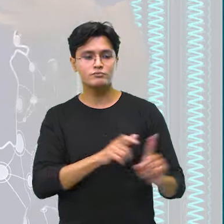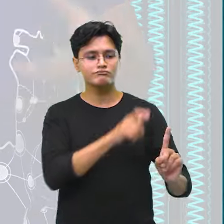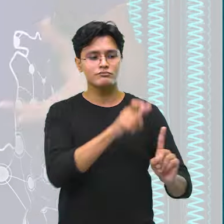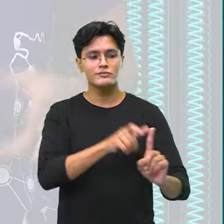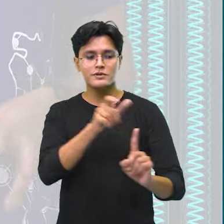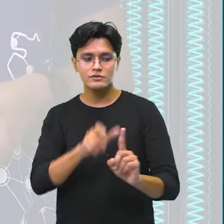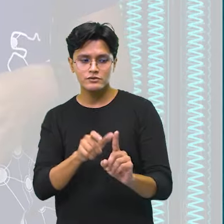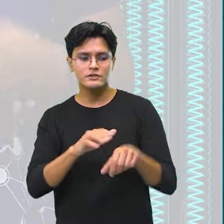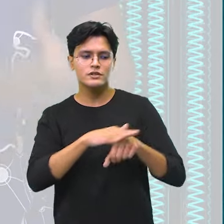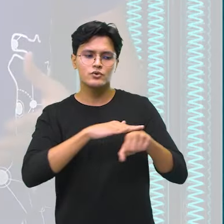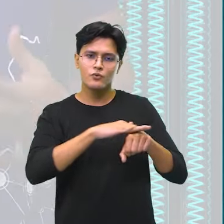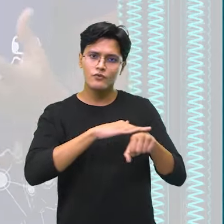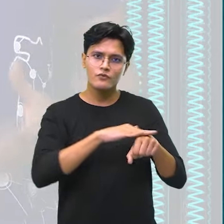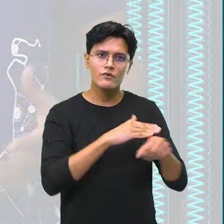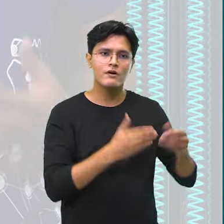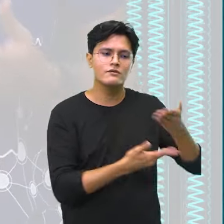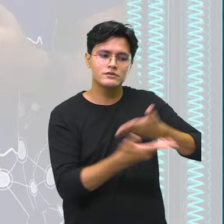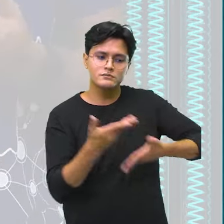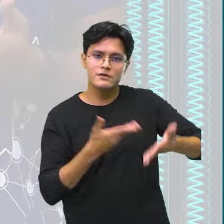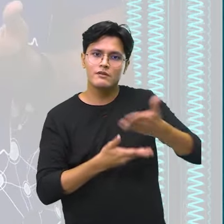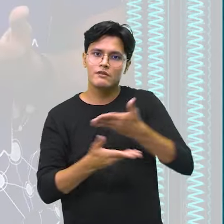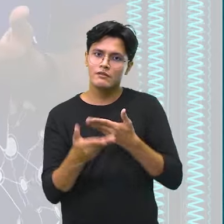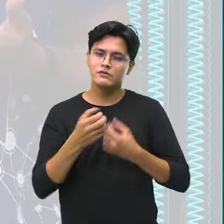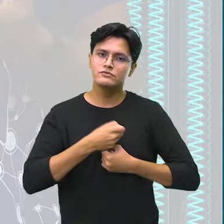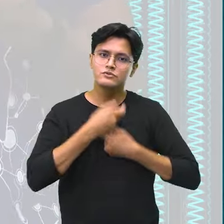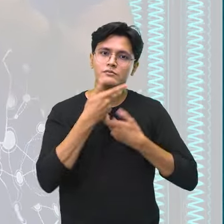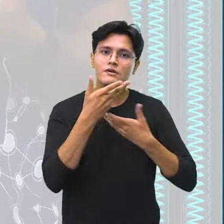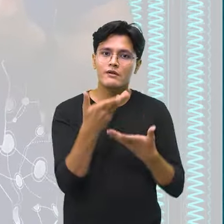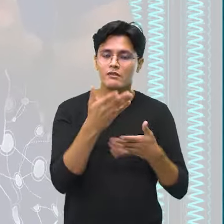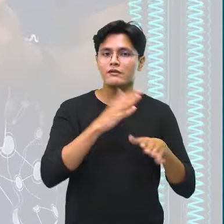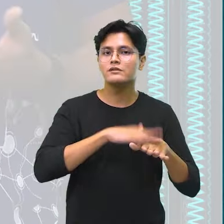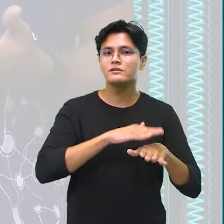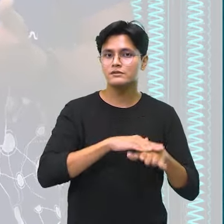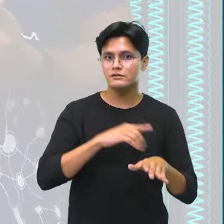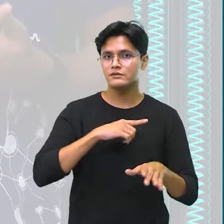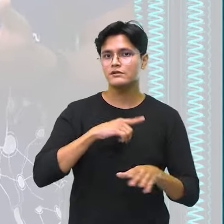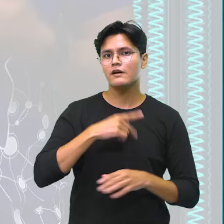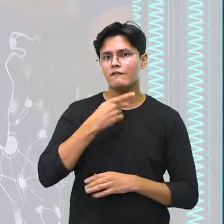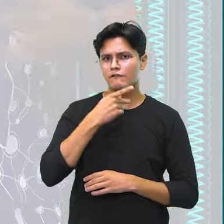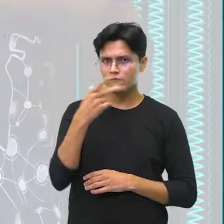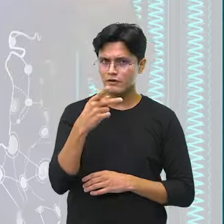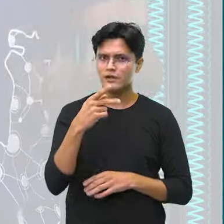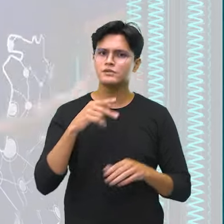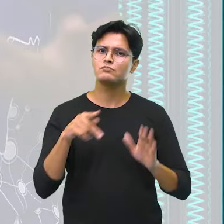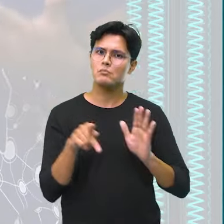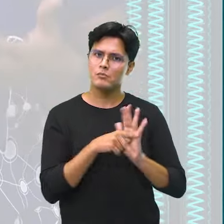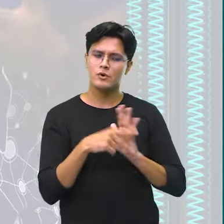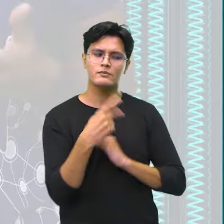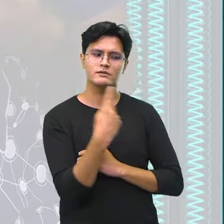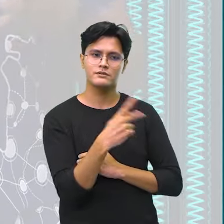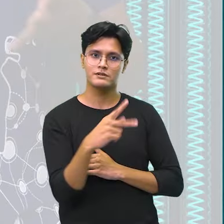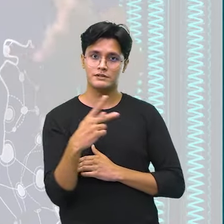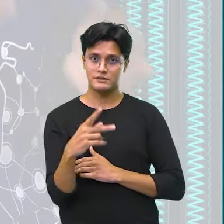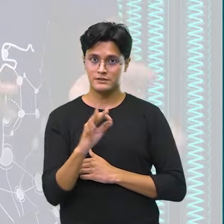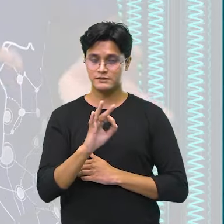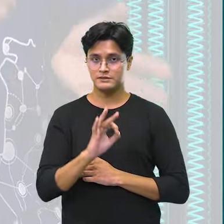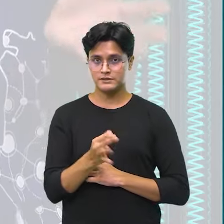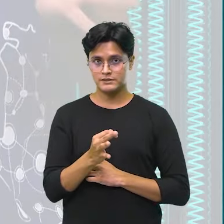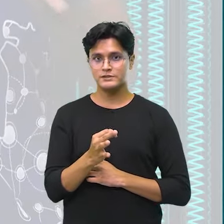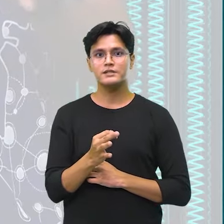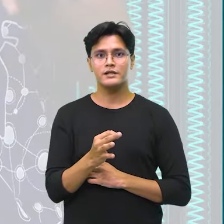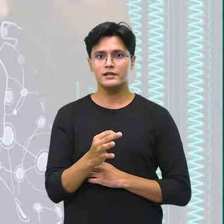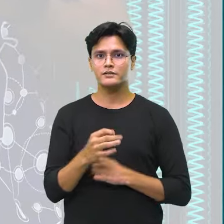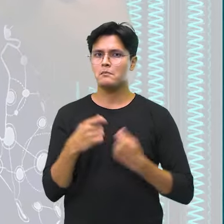conversando, interagindo, se expressando, né, com falas realmente que são deles, dos próprios personagens. Eles não